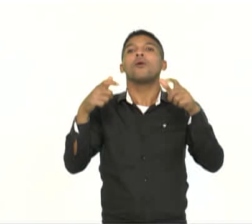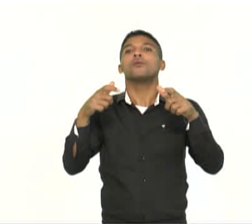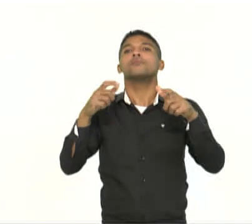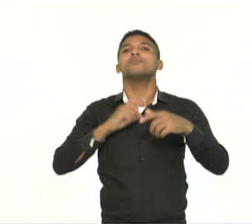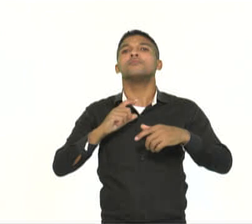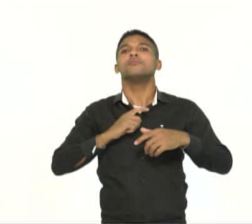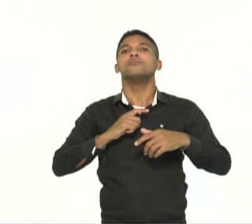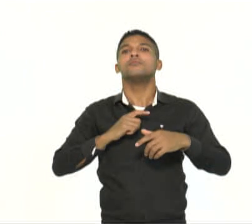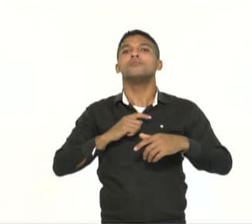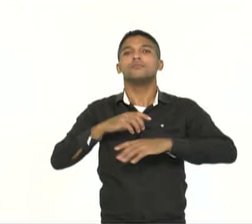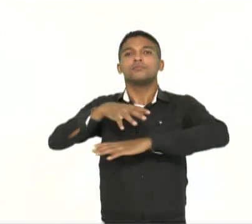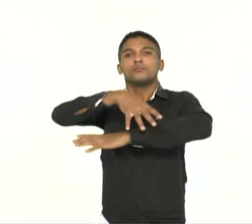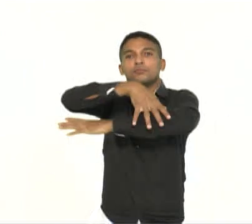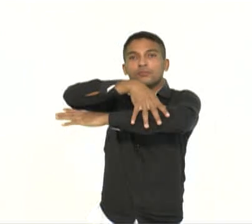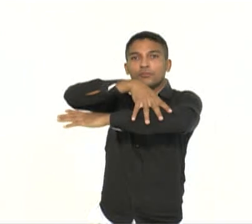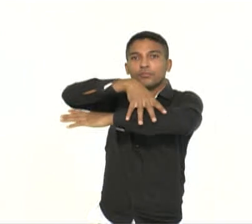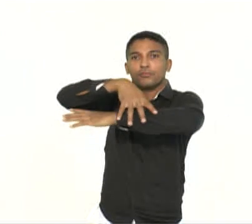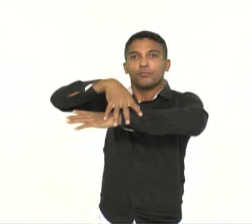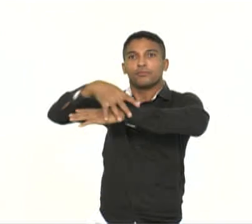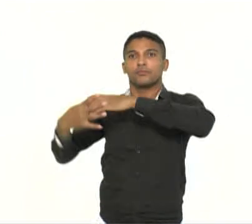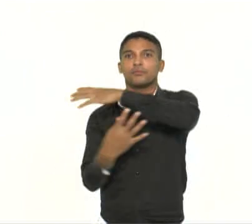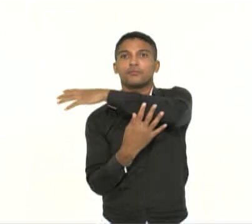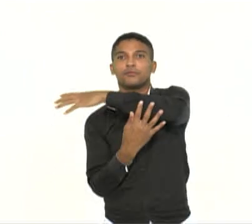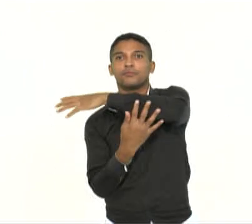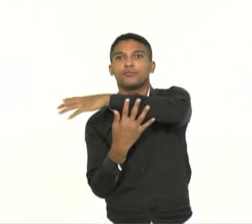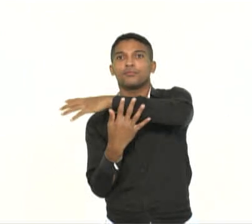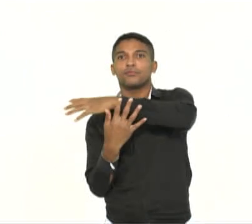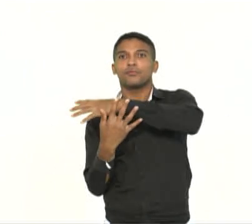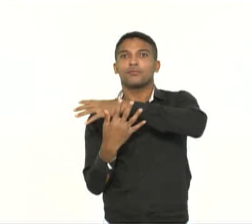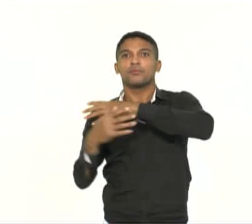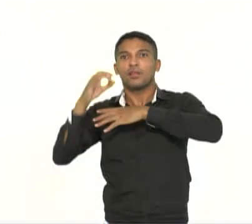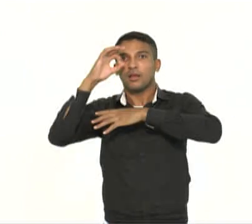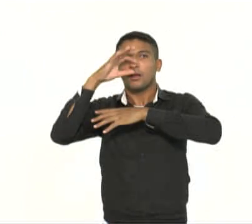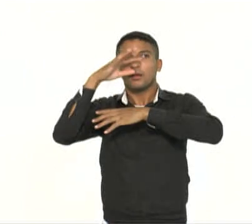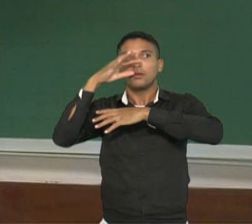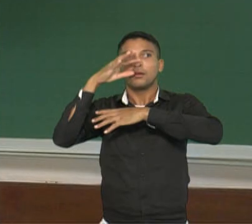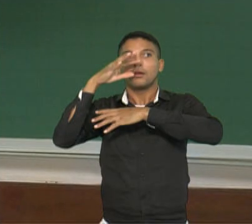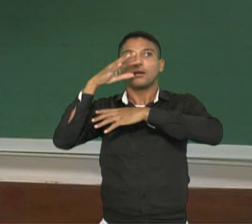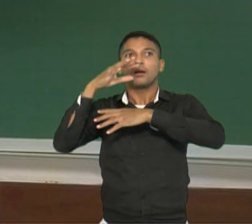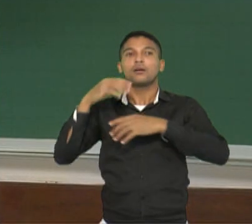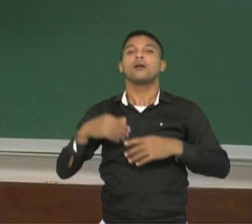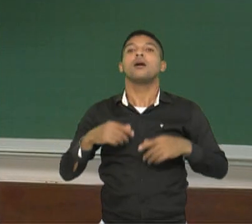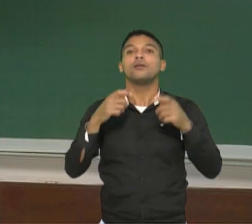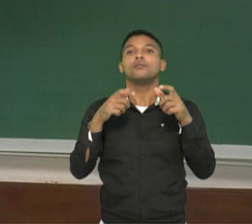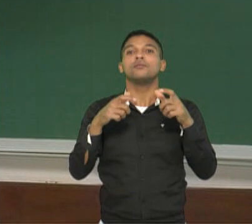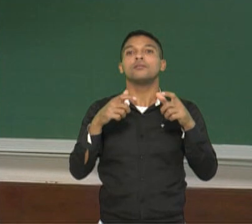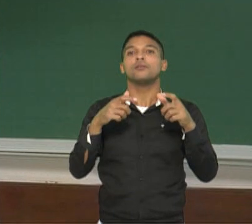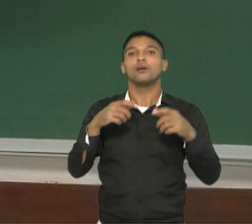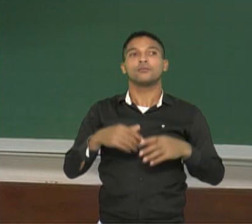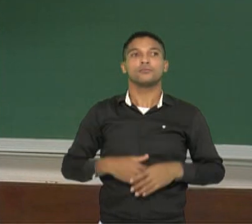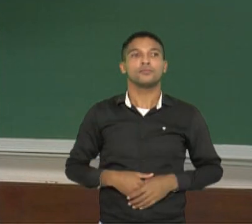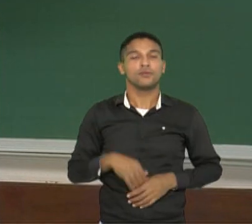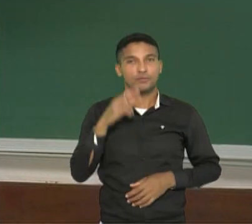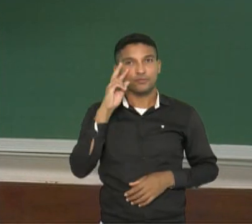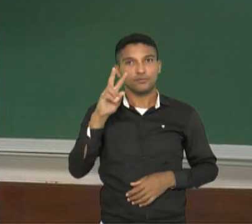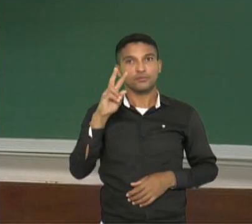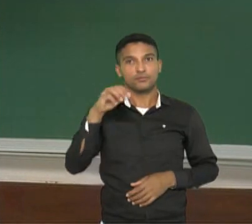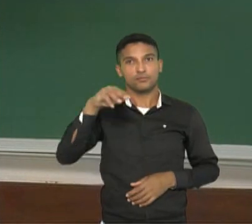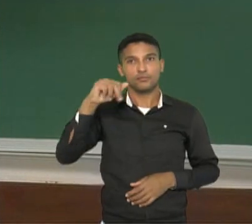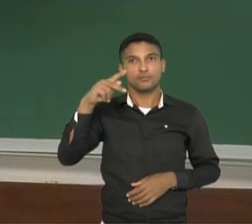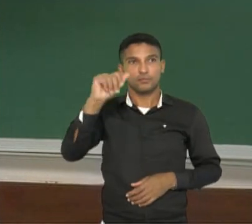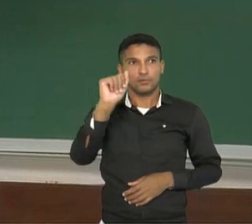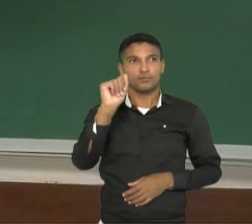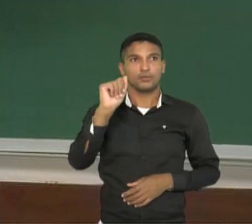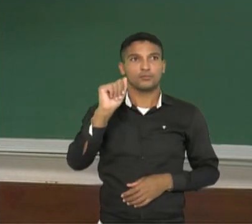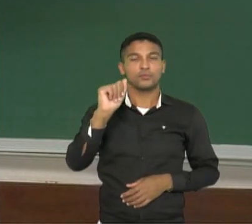relevo com menor altitude. E eu trouxe para você esse mapa que mostra para você por meio de cores a formação do